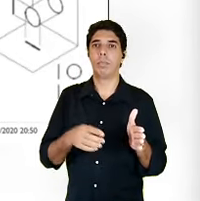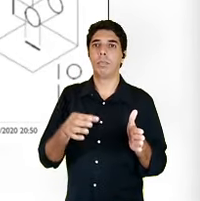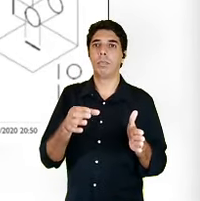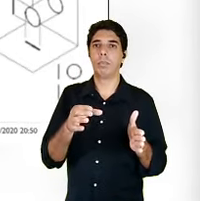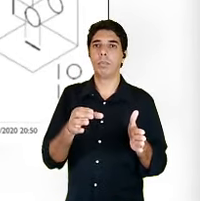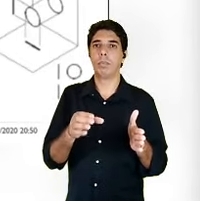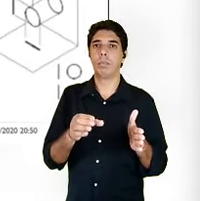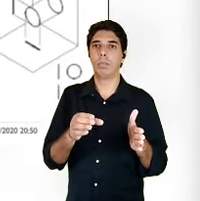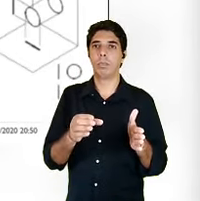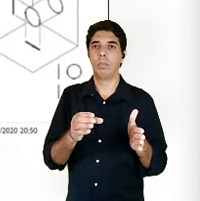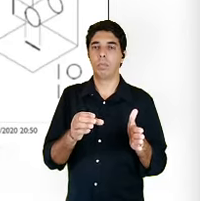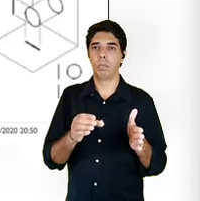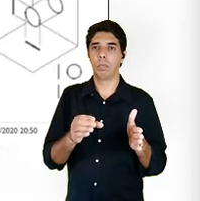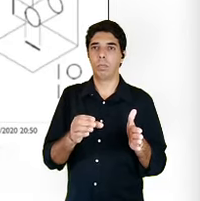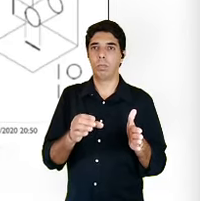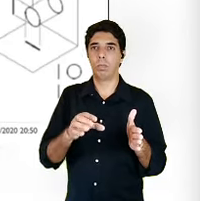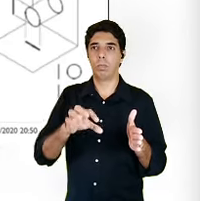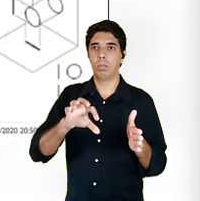ao objeto, que é a circunferência,